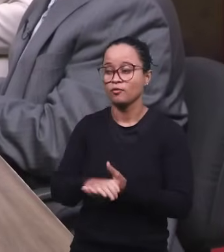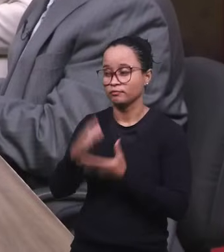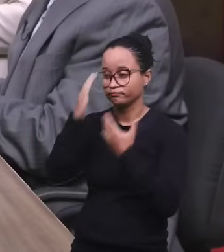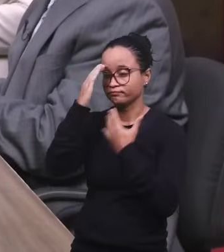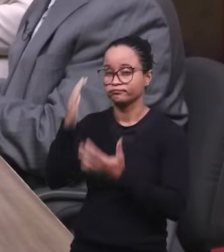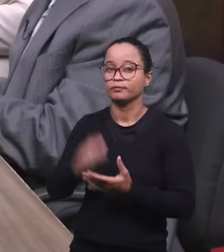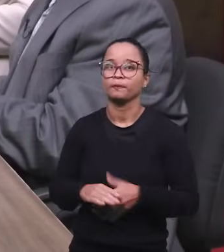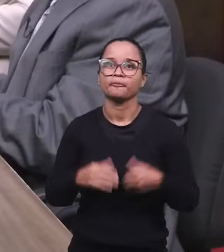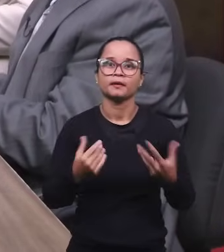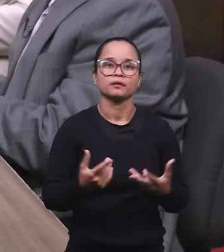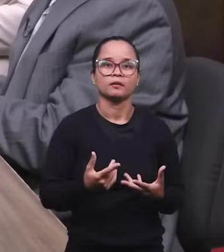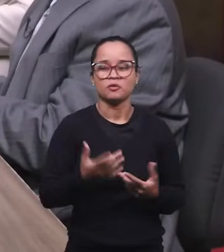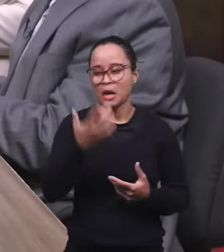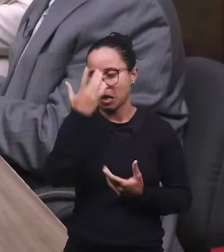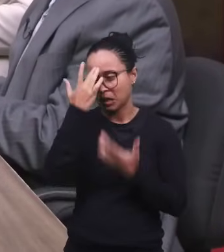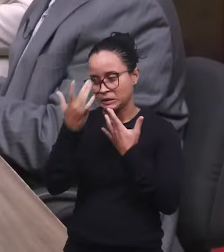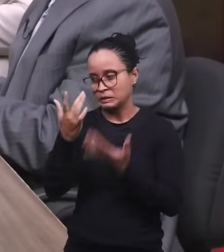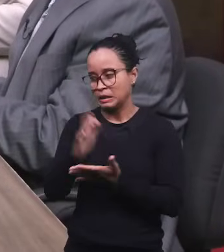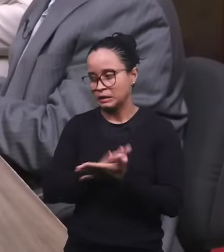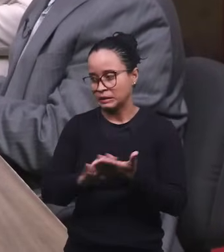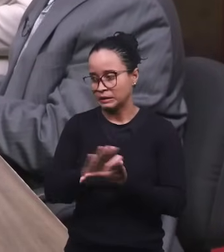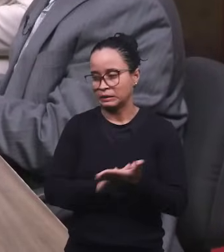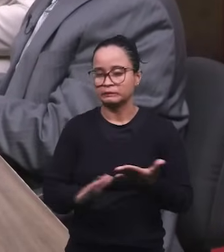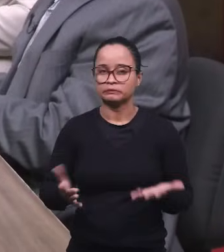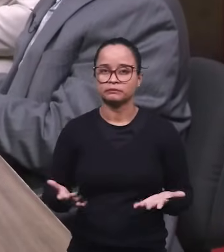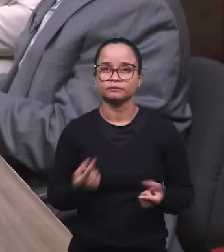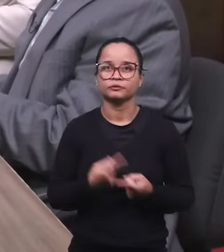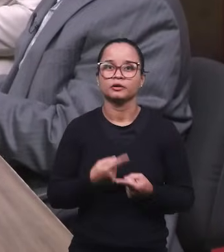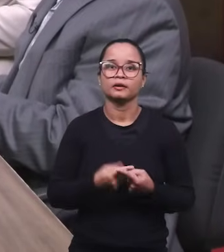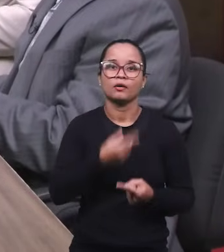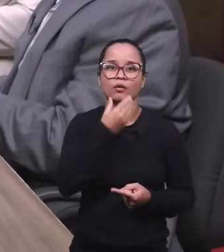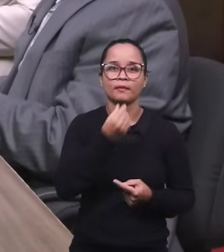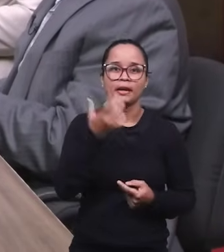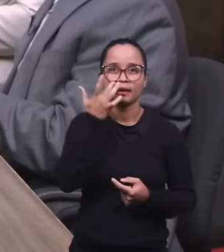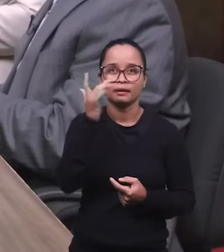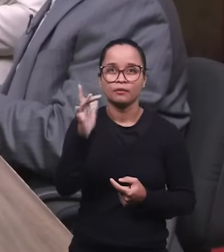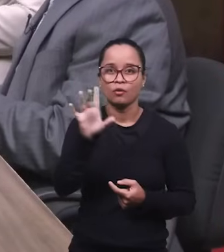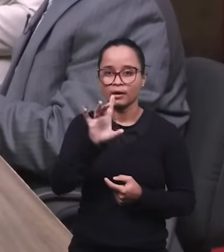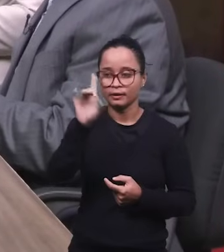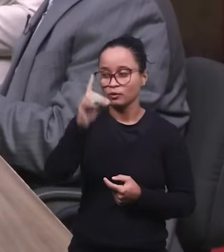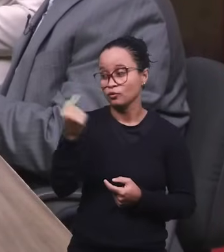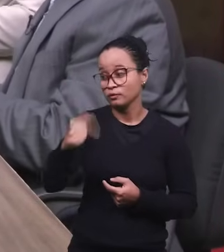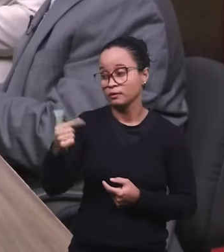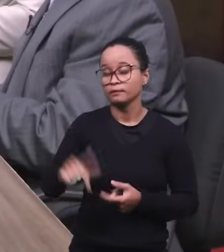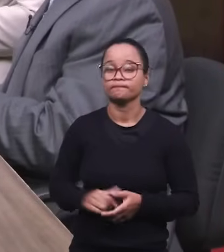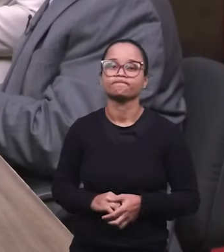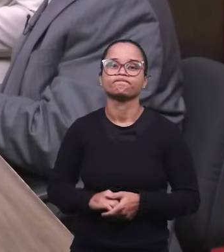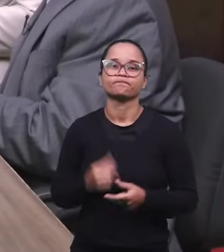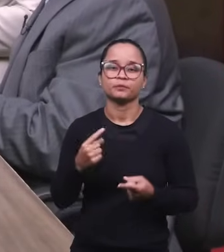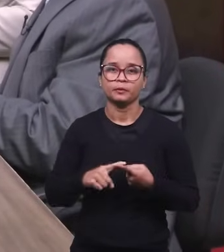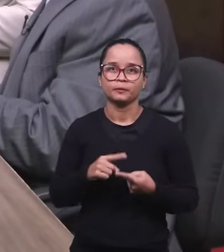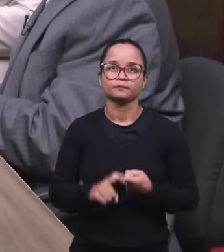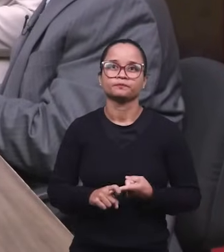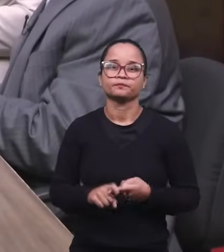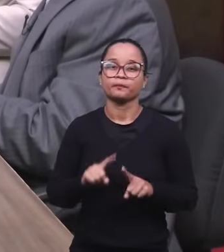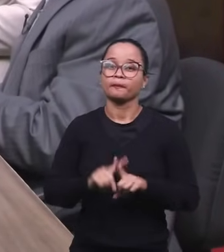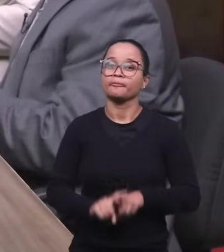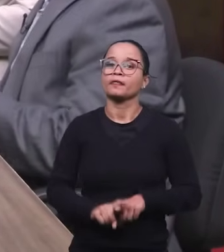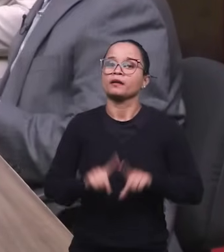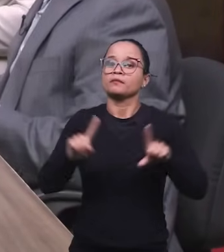ter reconhecido, ser uma pessoa ingrata, porque ele era um homem que não temia Deus. Então, pronto, o primeiro ponto é